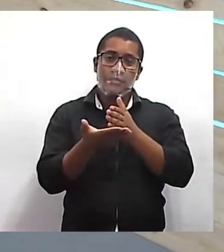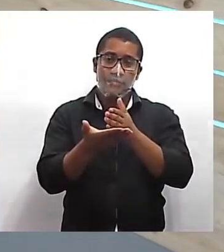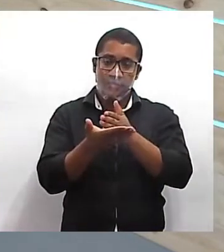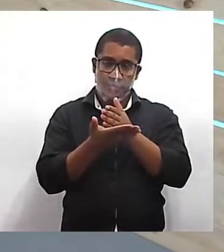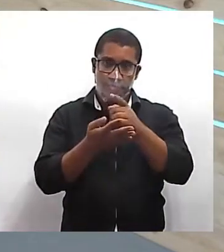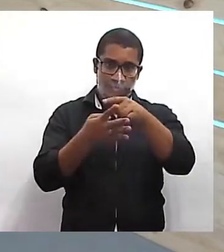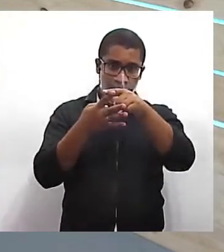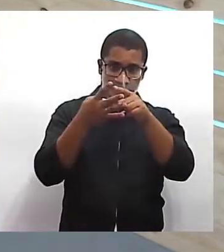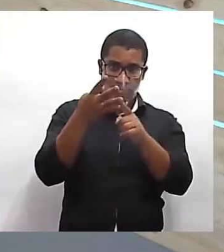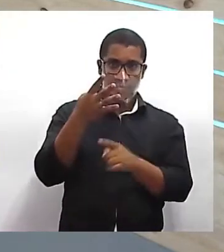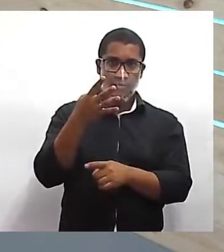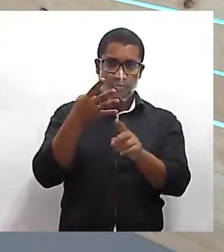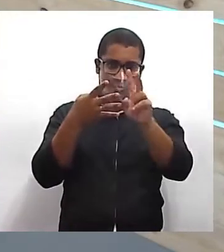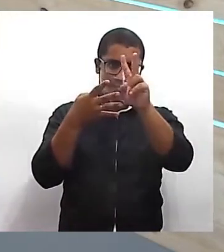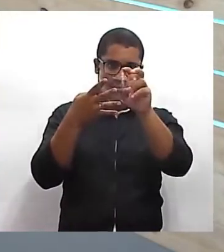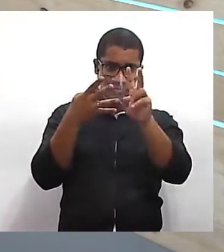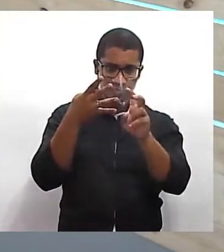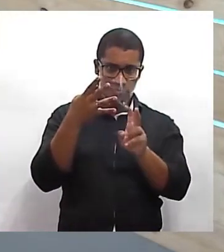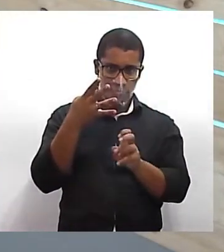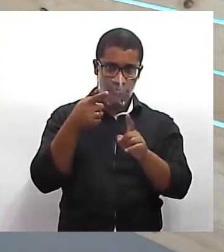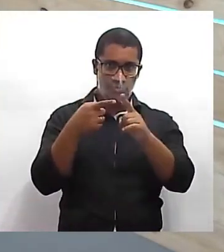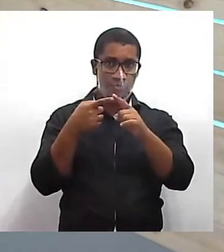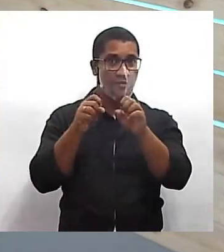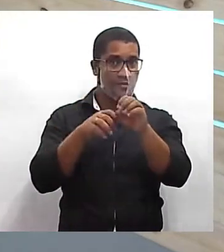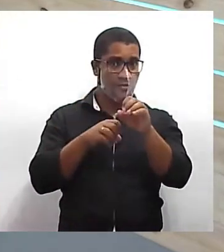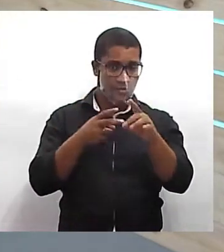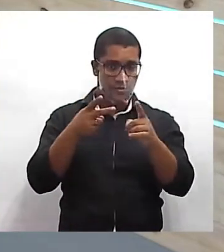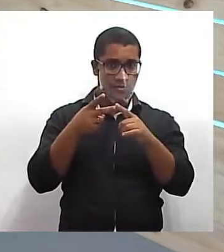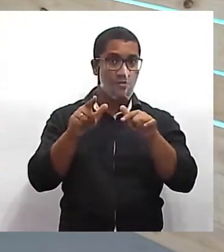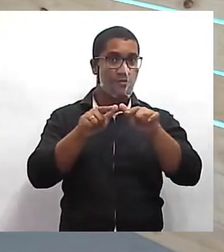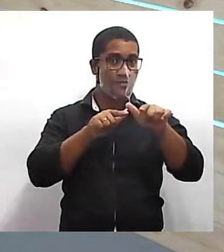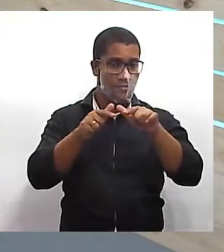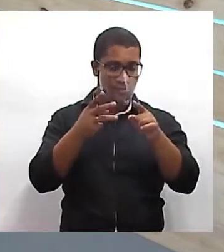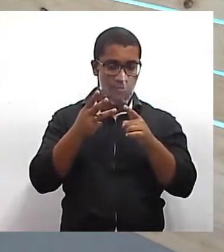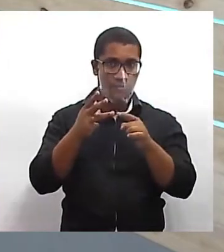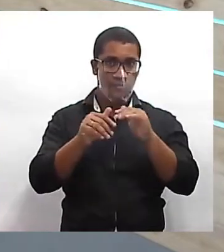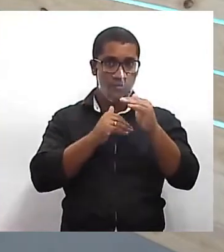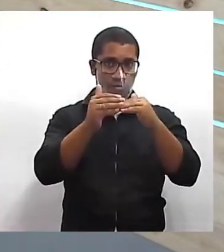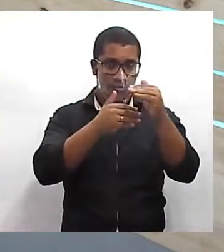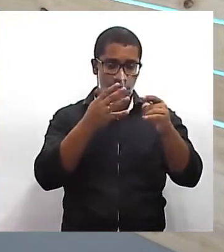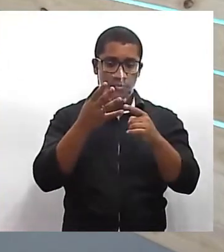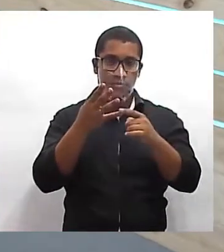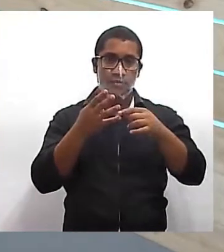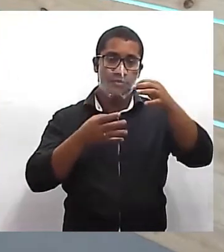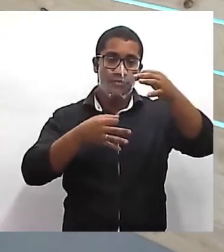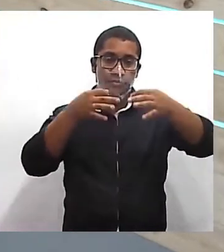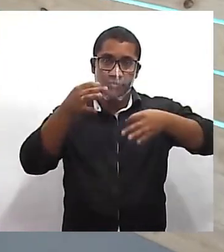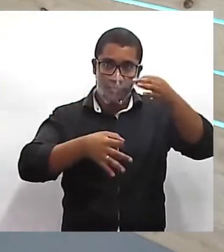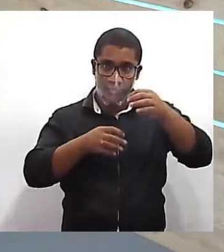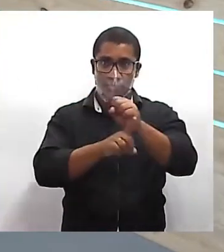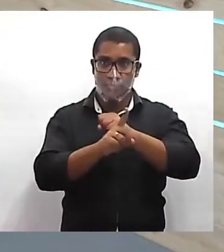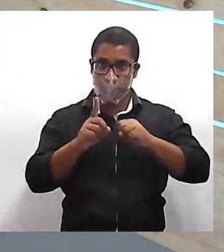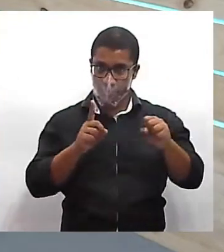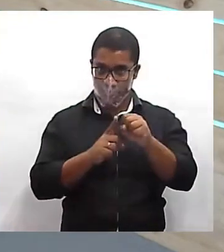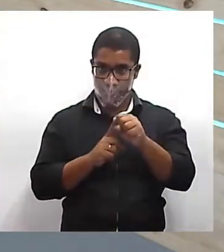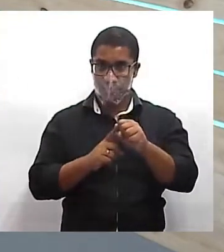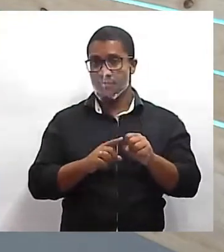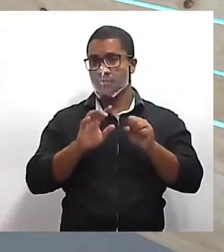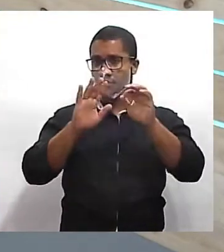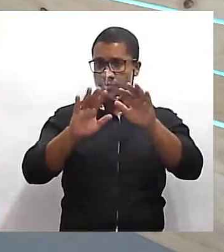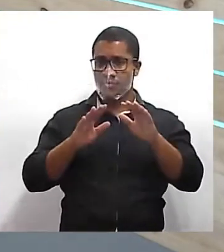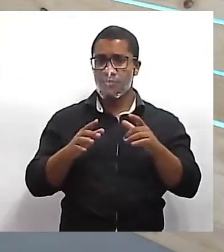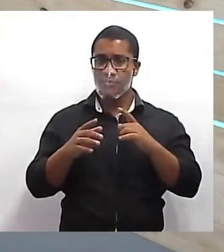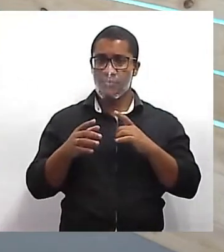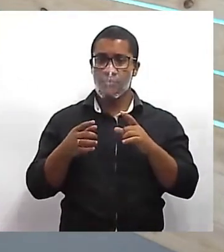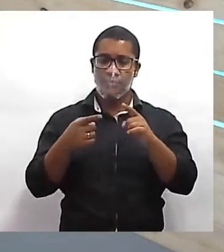4 principais pontos: educação, empregabilidade, desenvolvimento e justiça social. Lembrando que um ponto